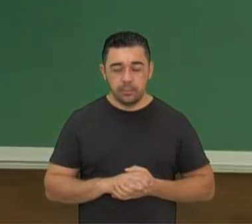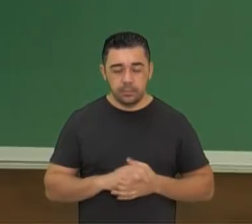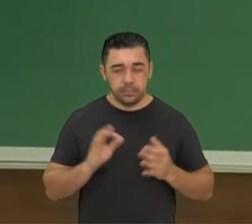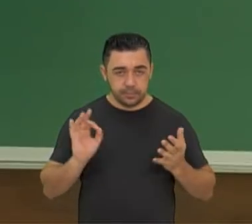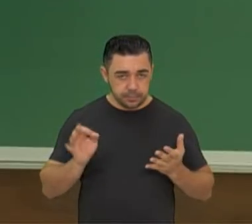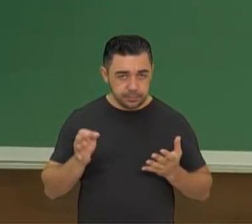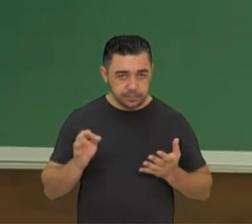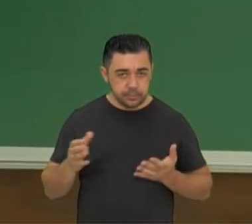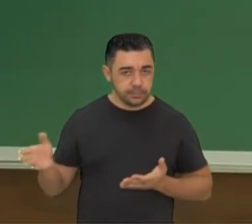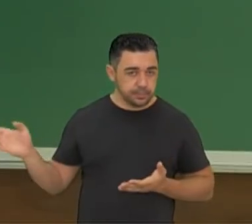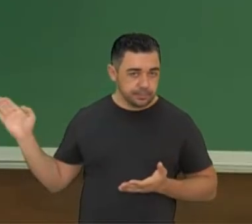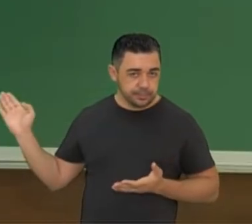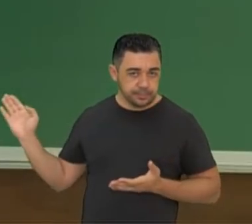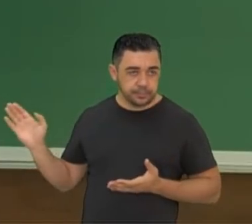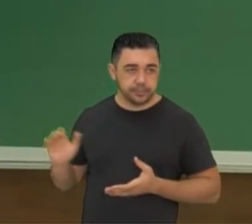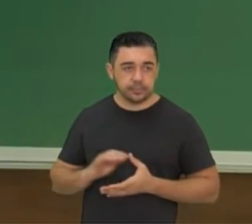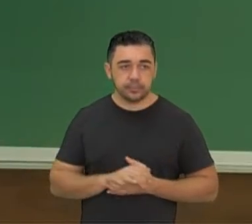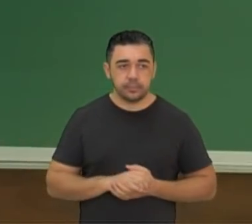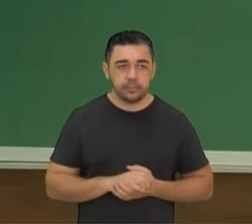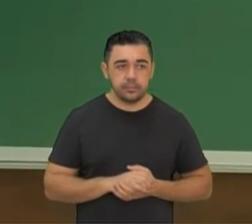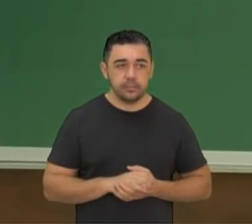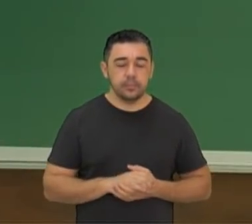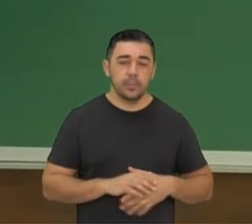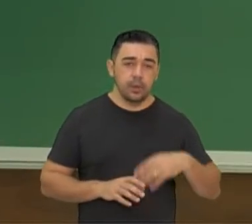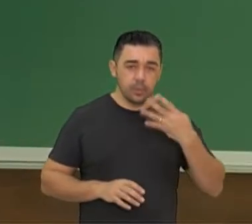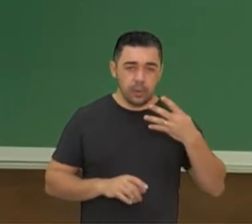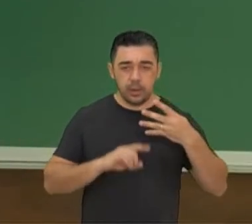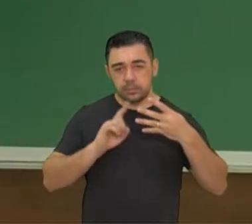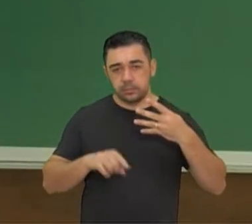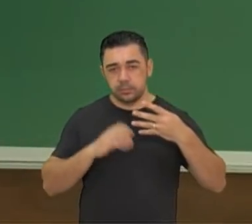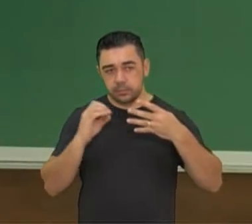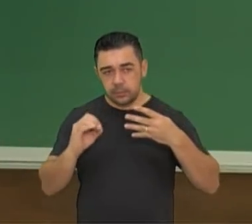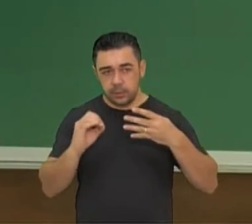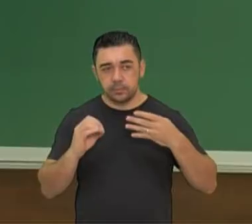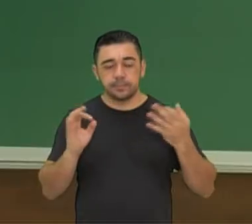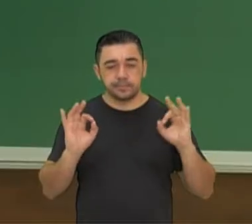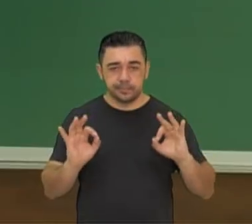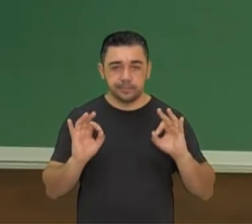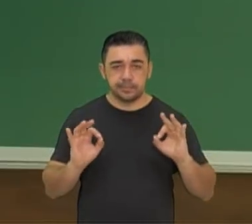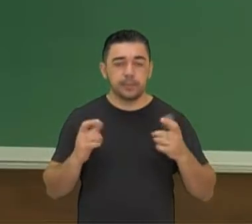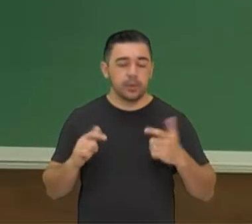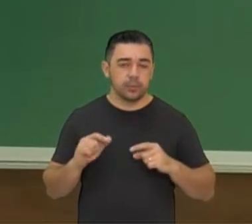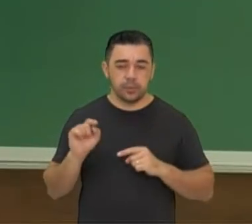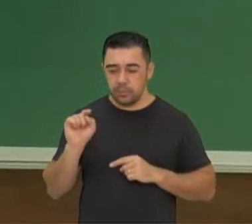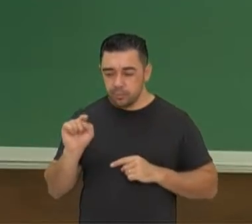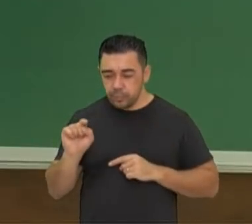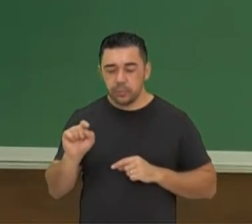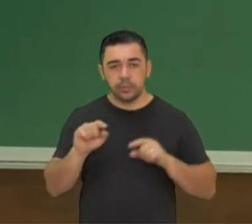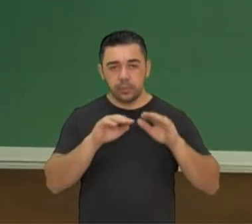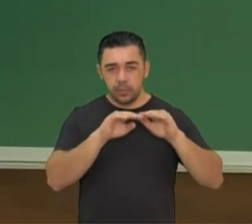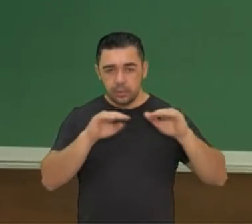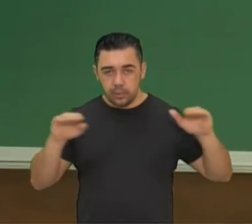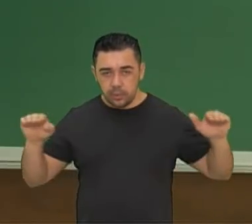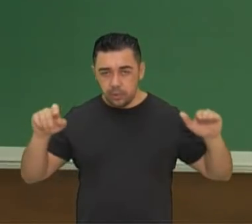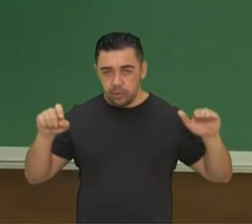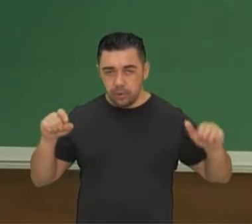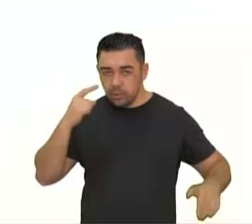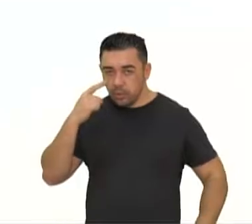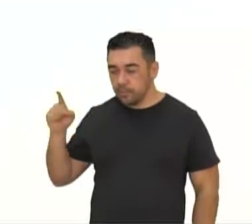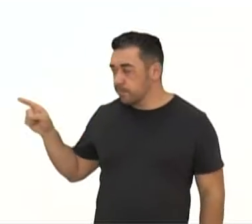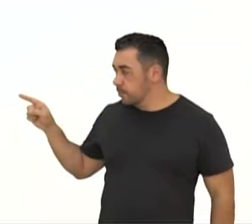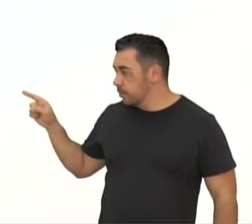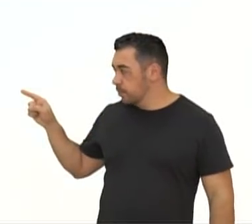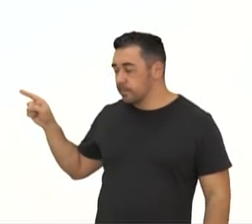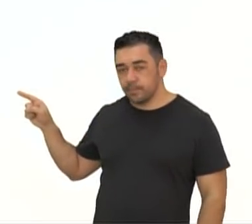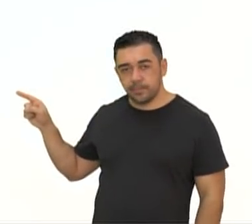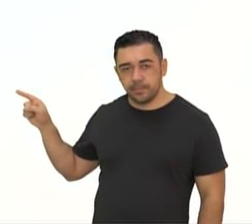0. Então eu tenho 4 para x e 0 para y. Esse ponto vai estar onde? Em cima do eixo x, conforme a gente vê aqui, ó.